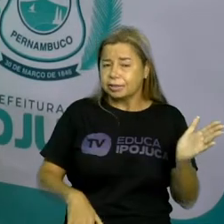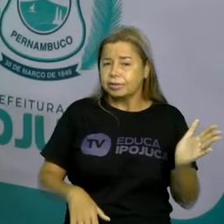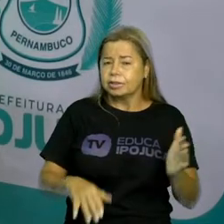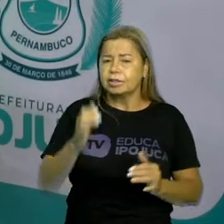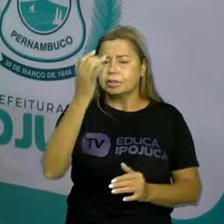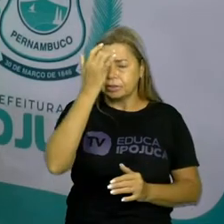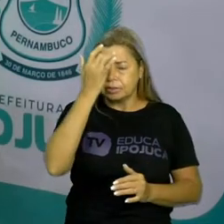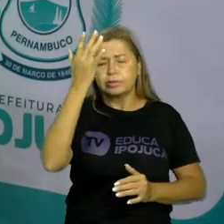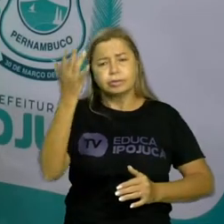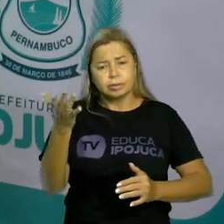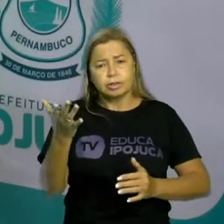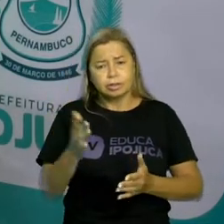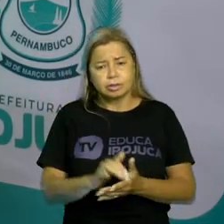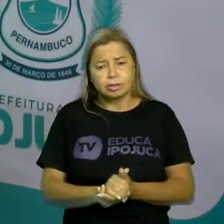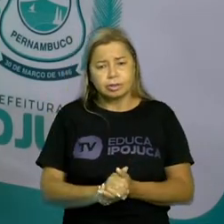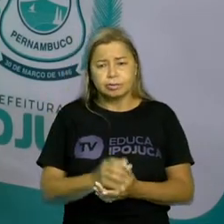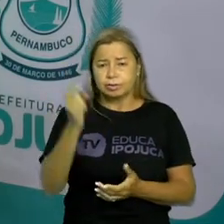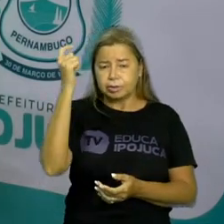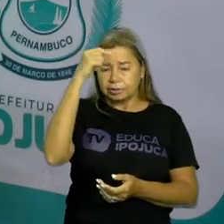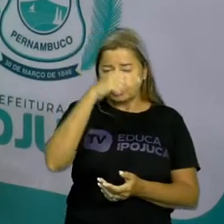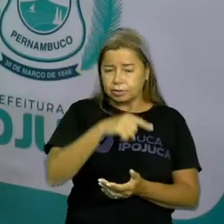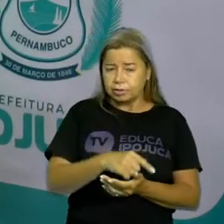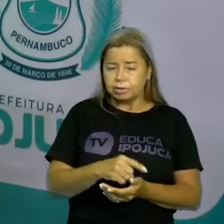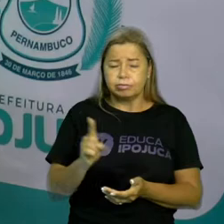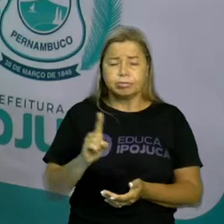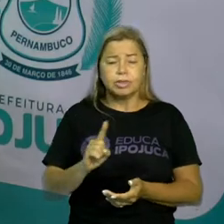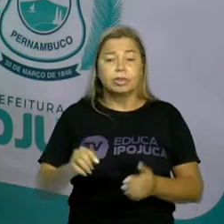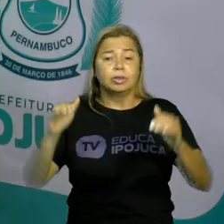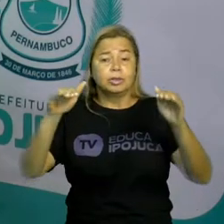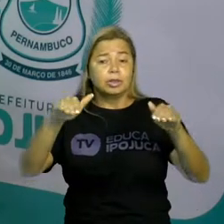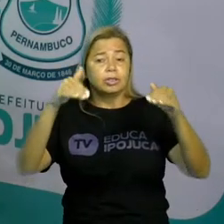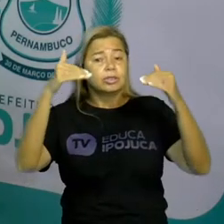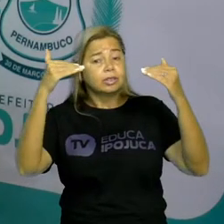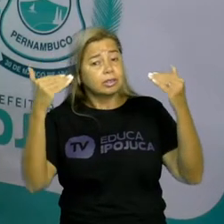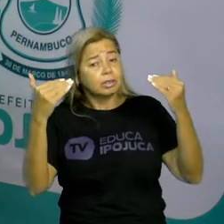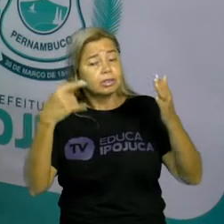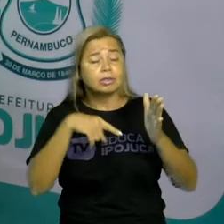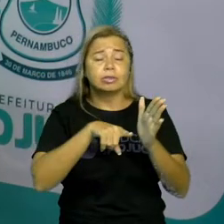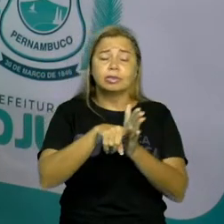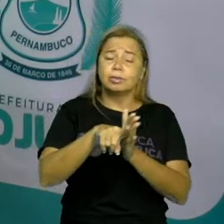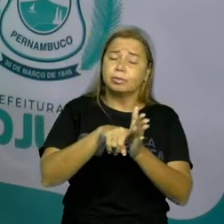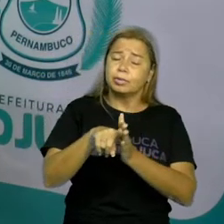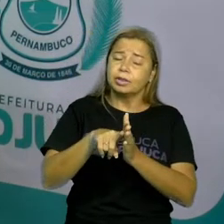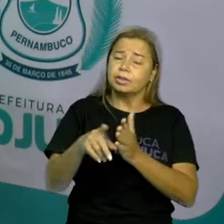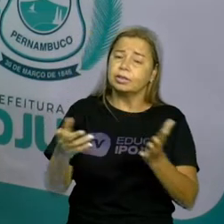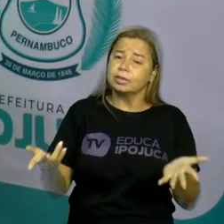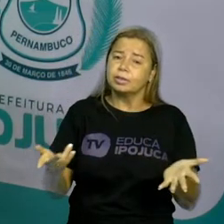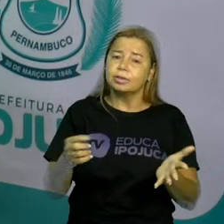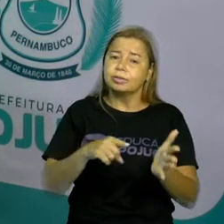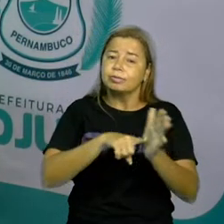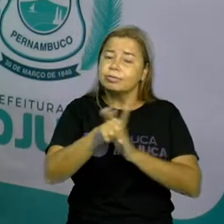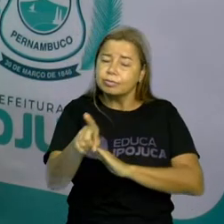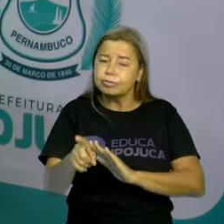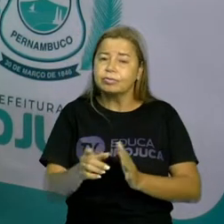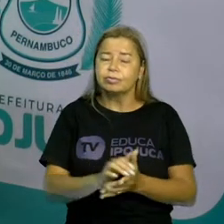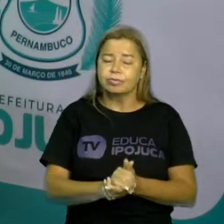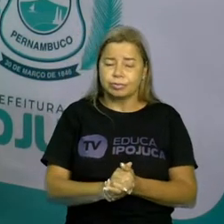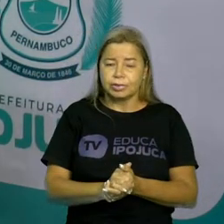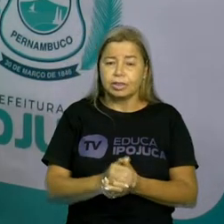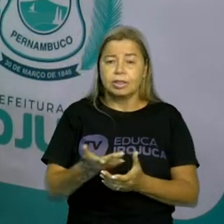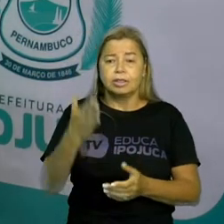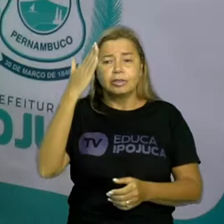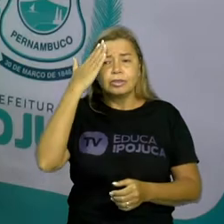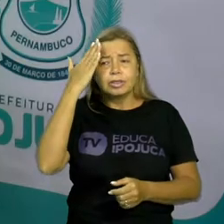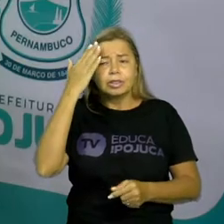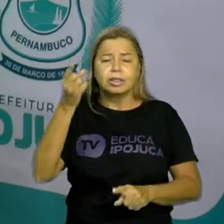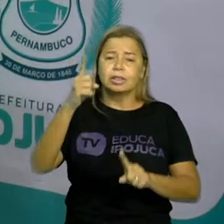pedindo no enunciado da questão, a gente vai entender como é que funciona essa história de adição,